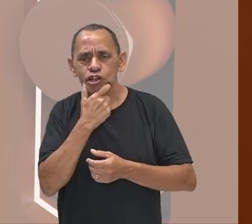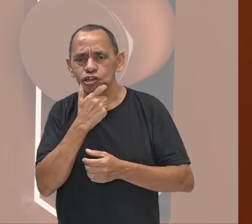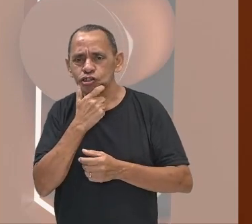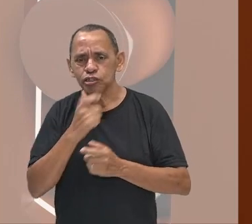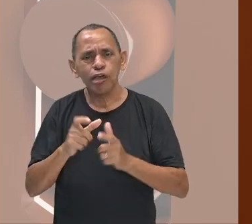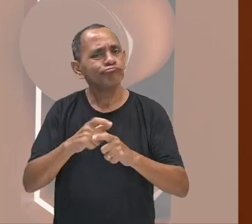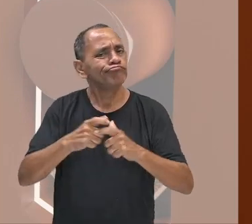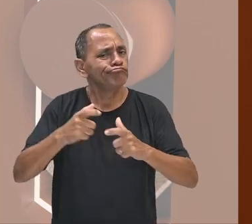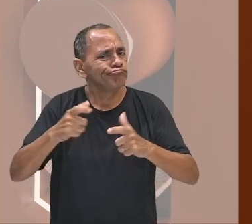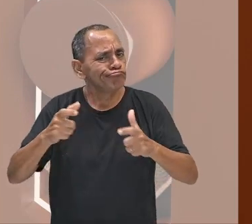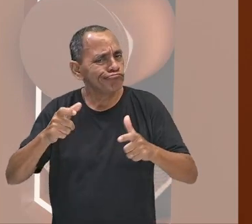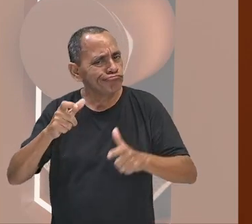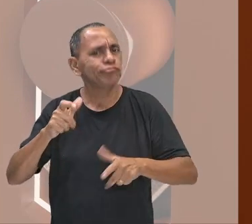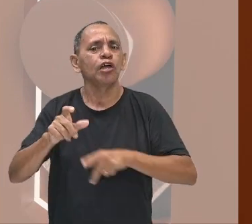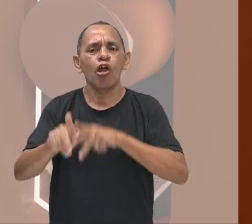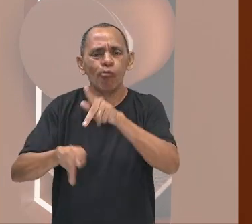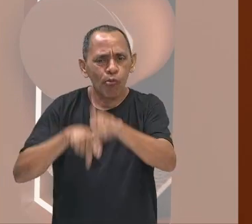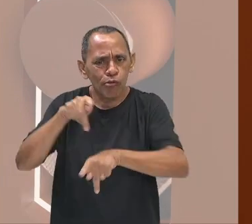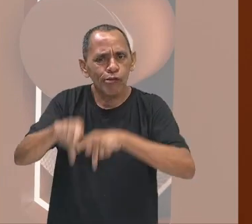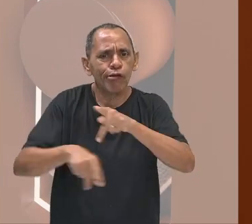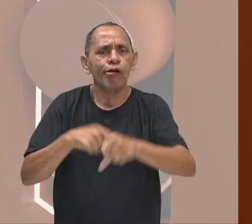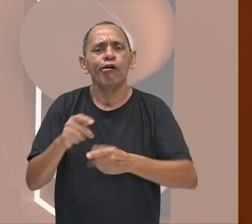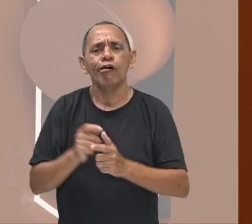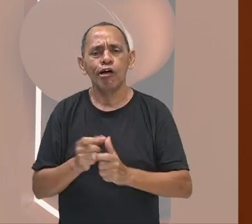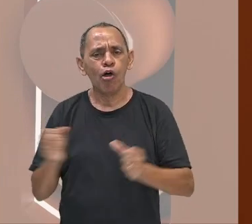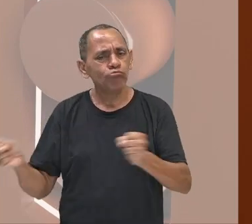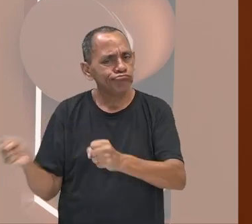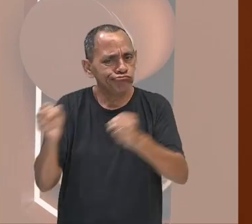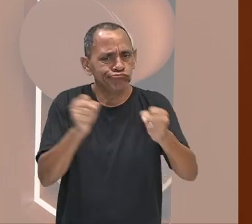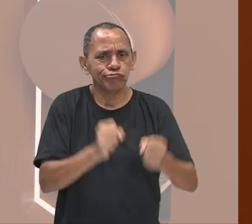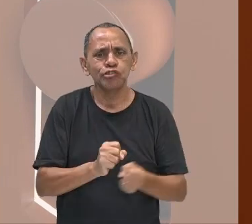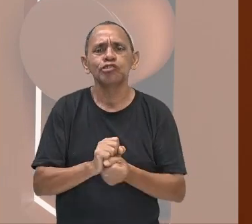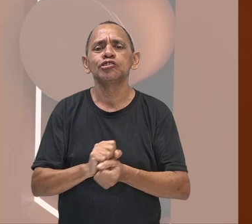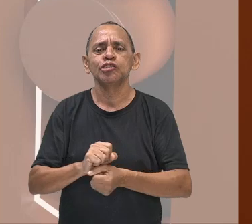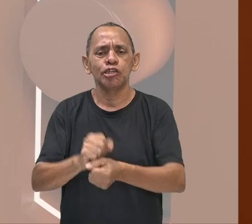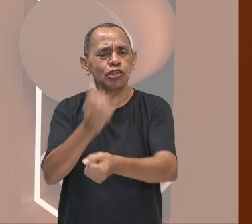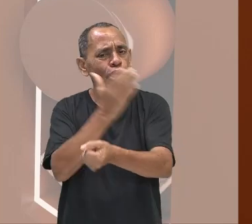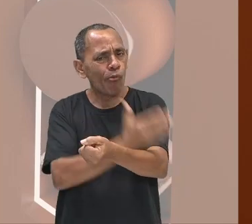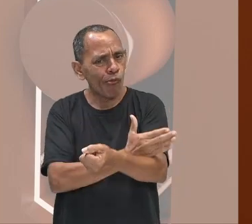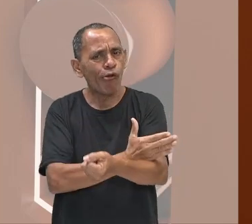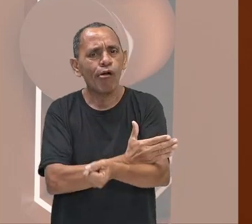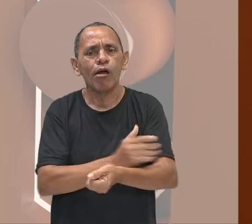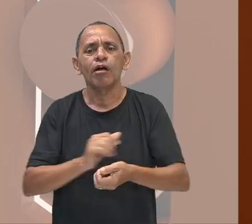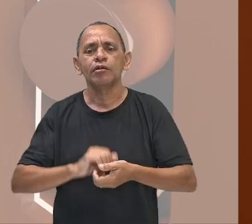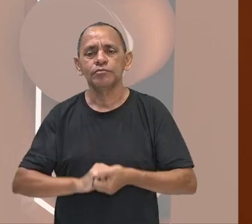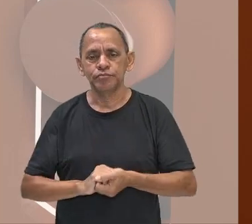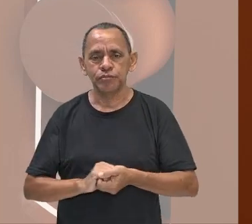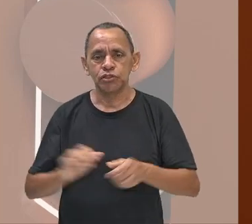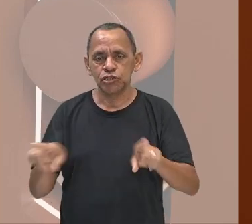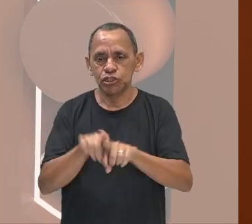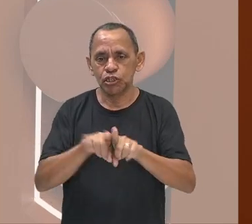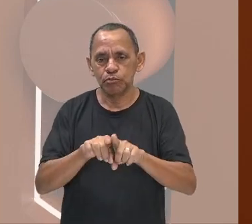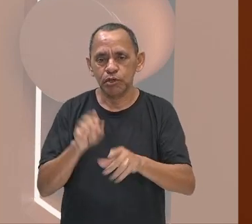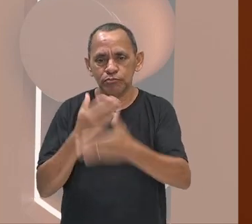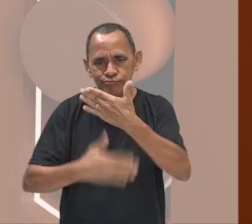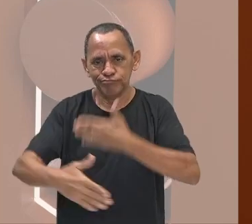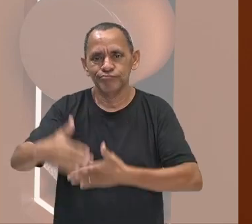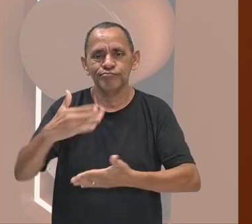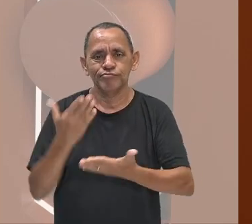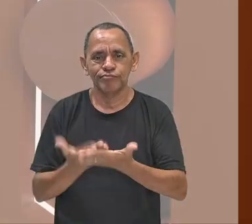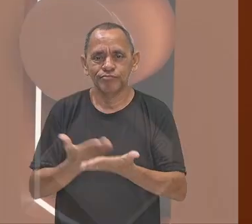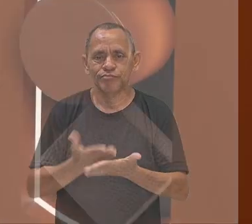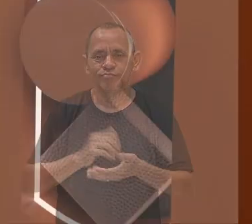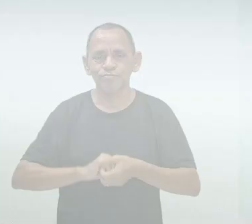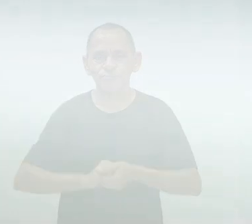perdurar durante toda a era moderna e também início ali da era contemporânea. Sem mais conversas então, pessoal, sem mais delongas, vamos à